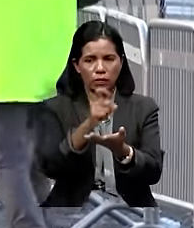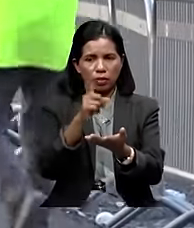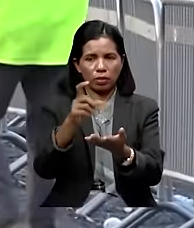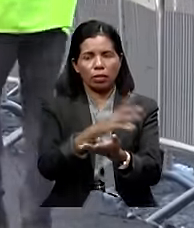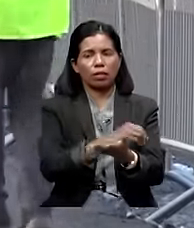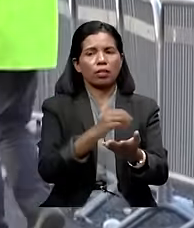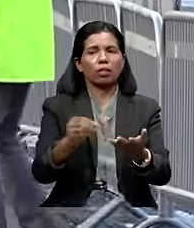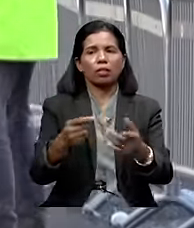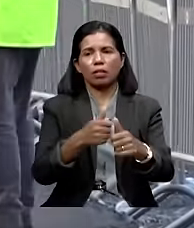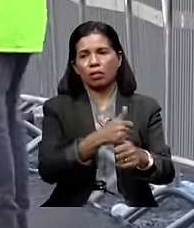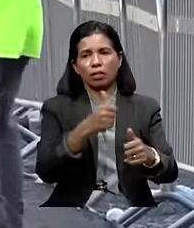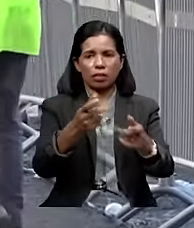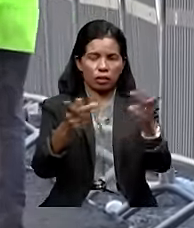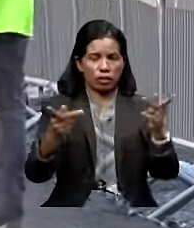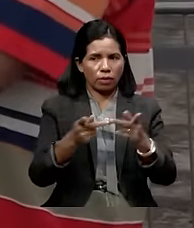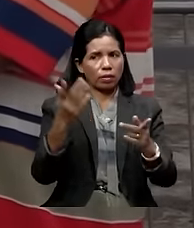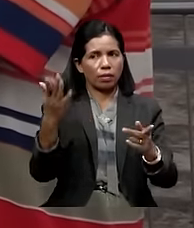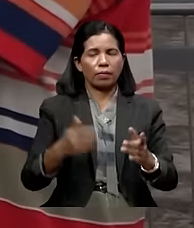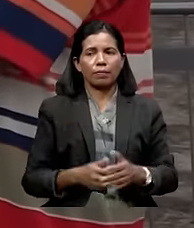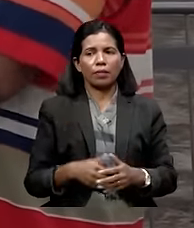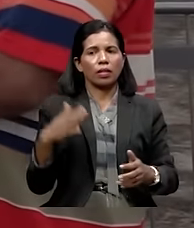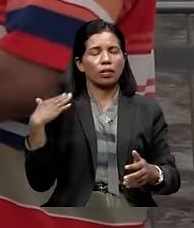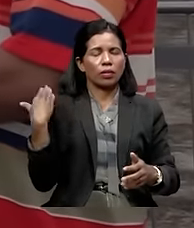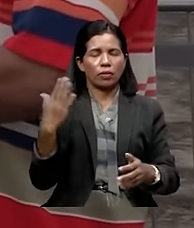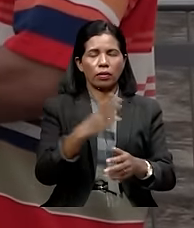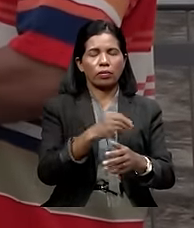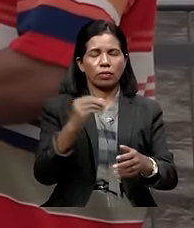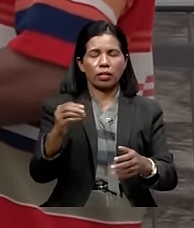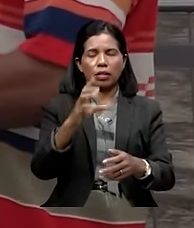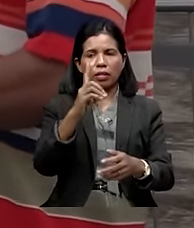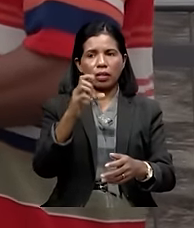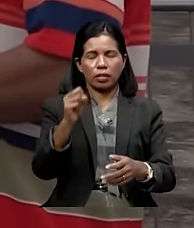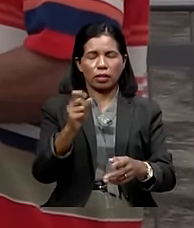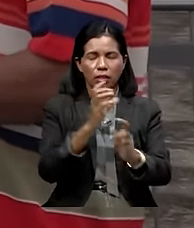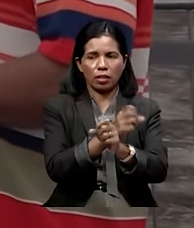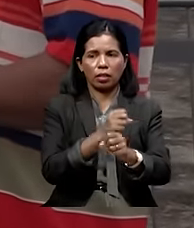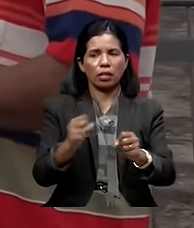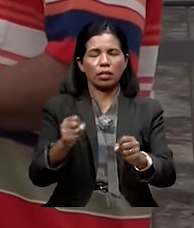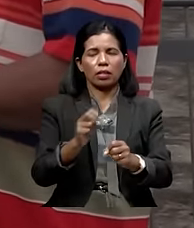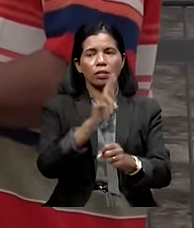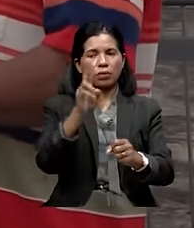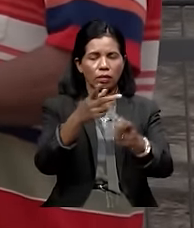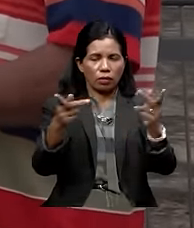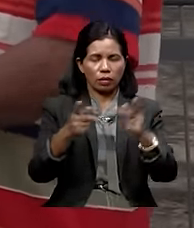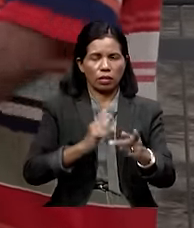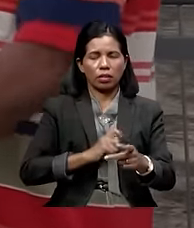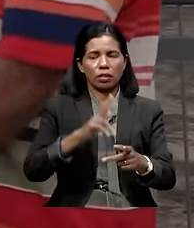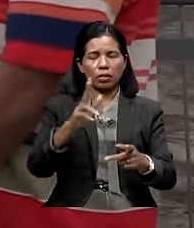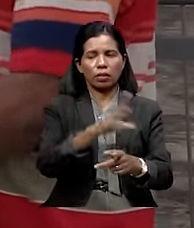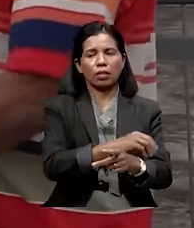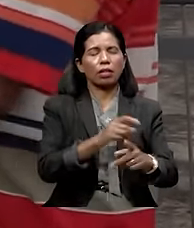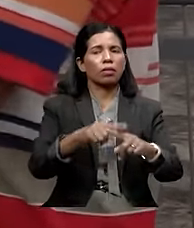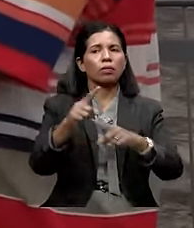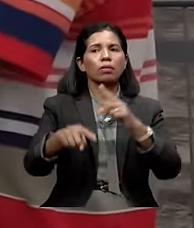grava situ balun e a fatiné. Enquanto jovem no inicial desse ne tenta essa imagem ka grava fatin tacitolo o drone ben